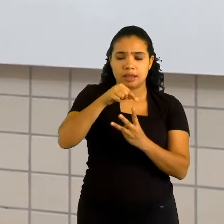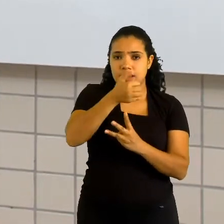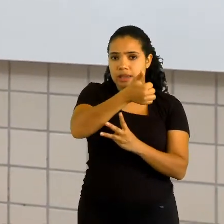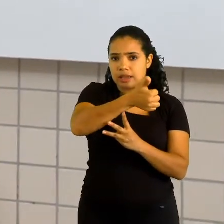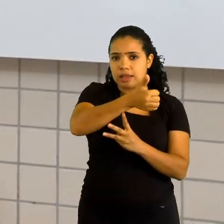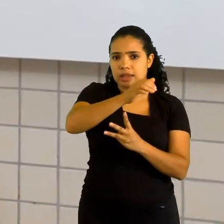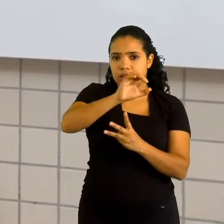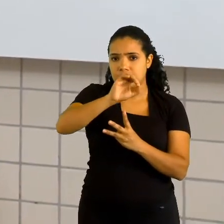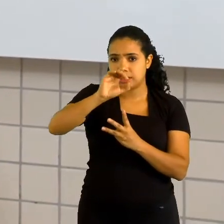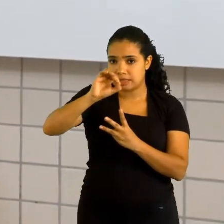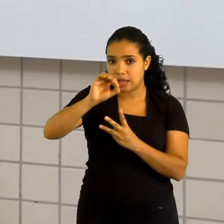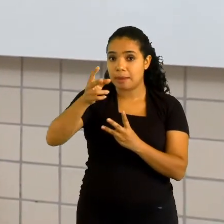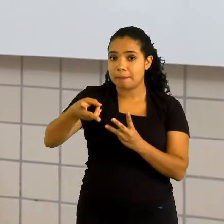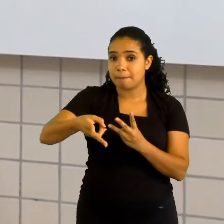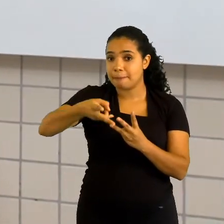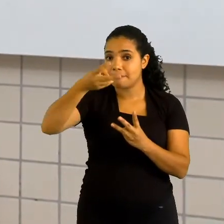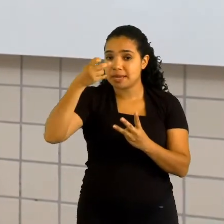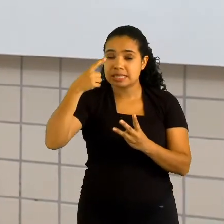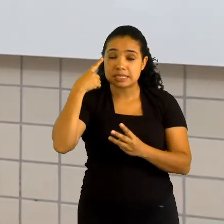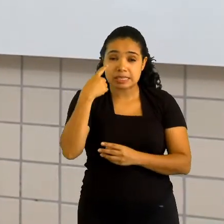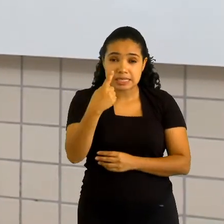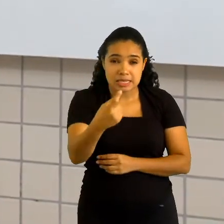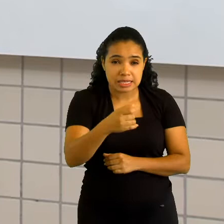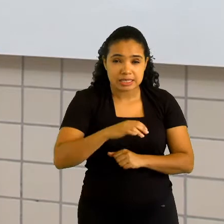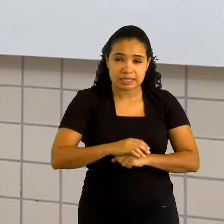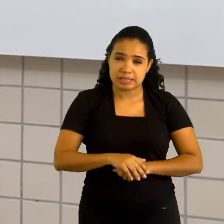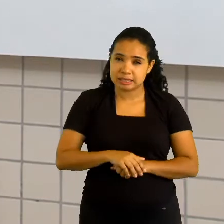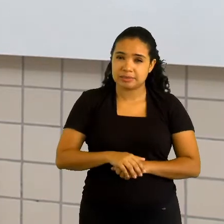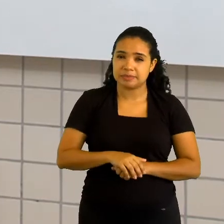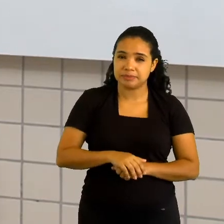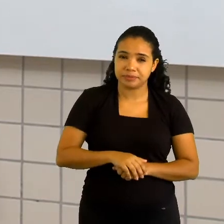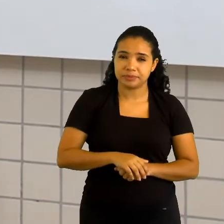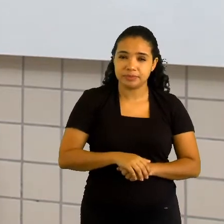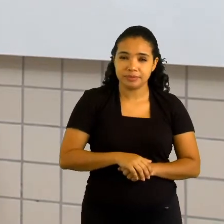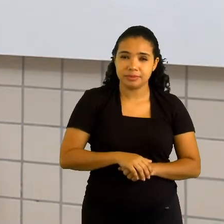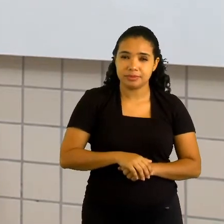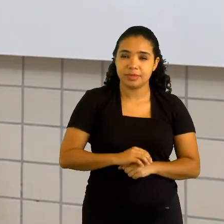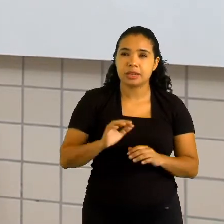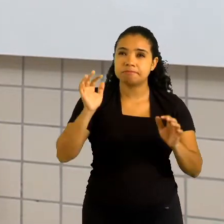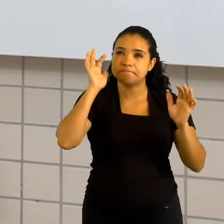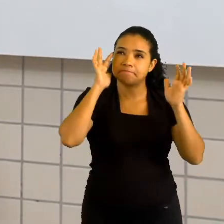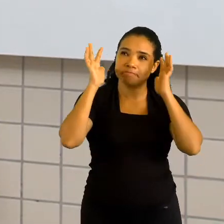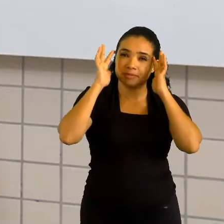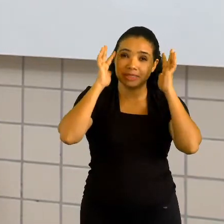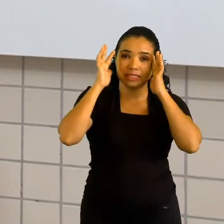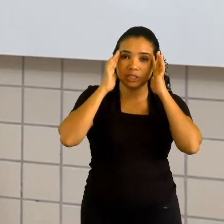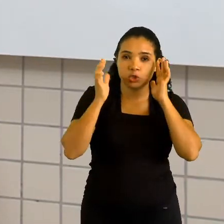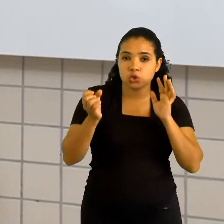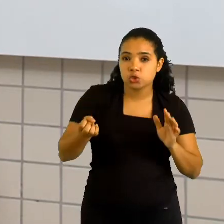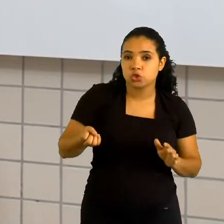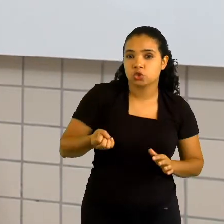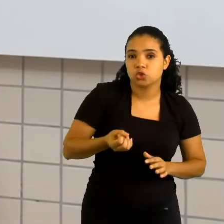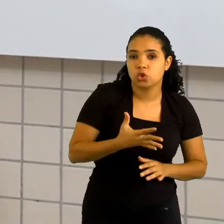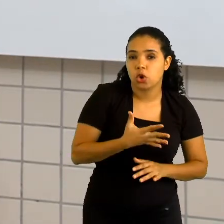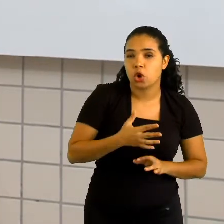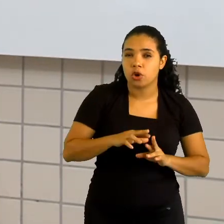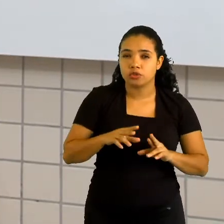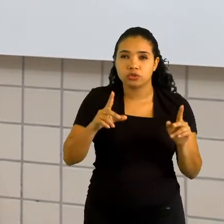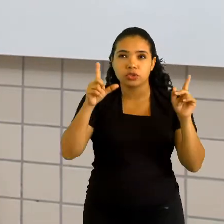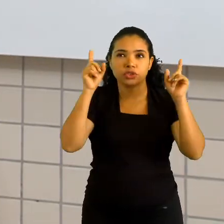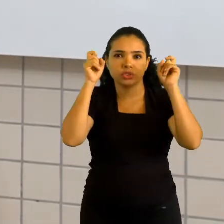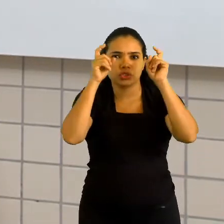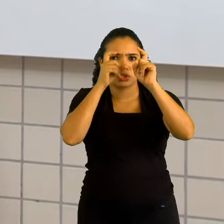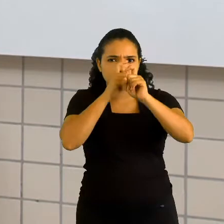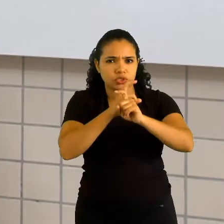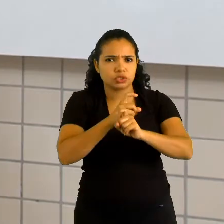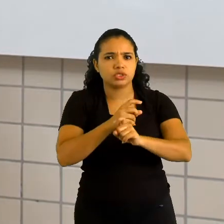Vocês perceberam o tanto que esse pensamento ele é inovador, o tanto que ele é difícil de se chegar a